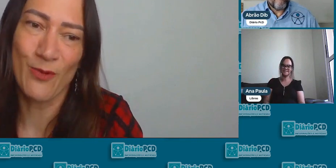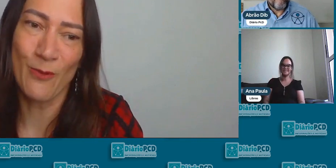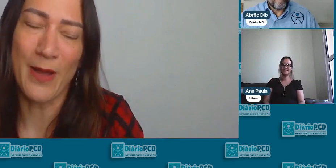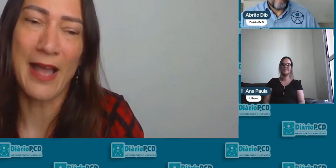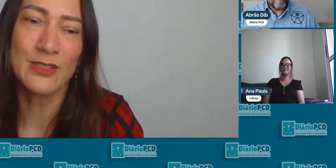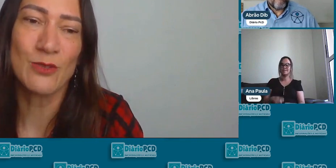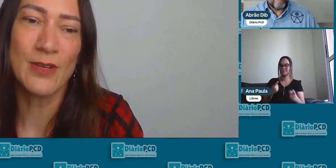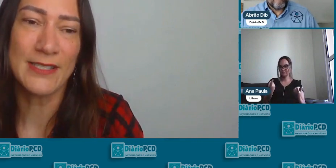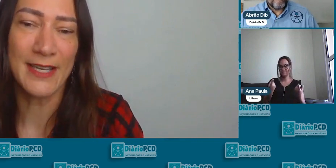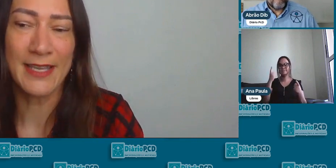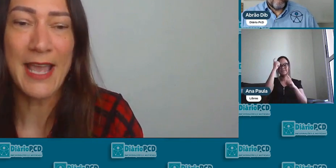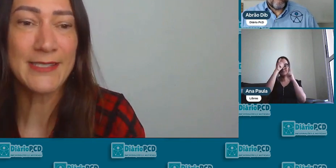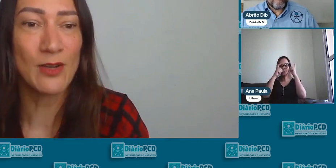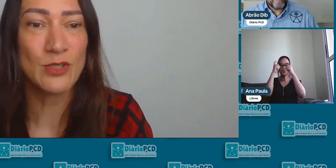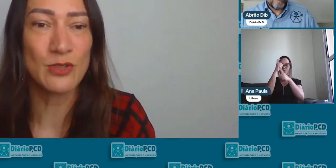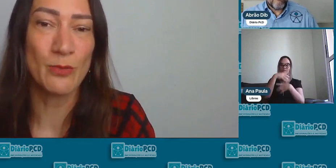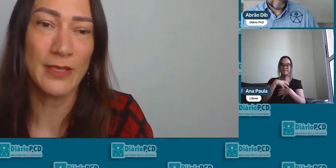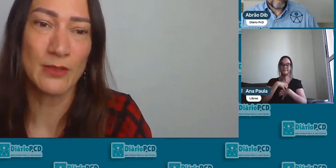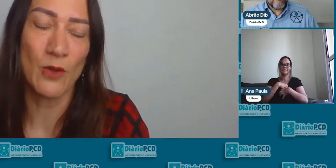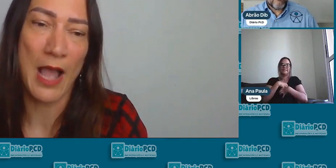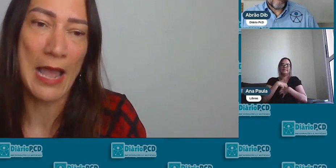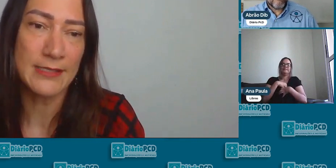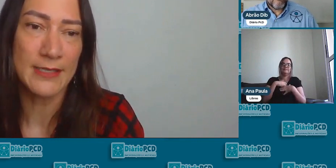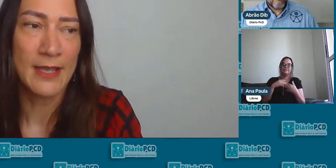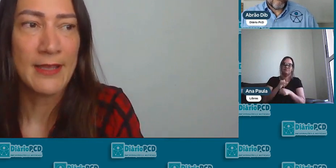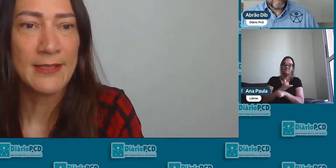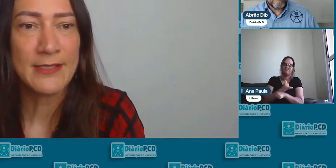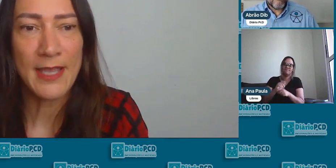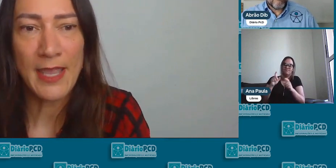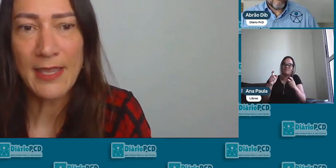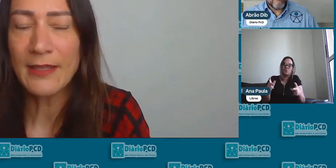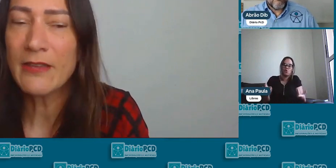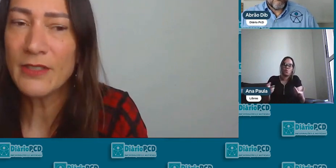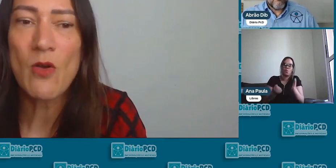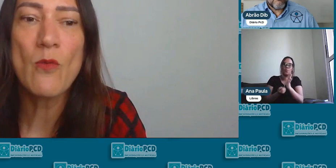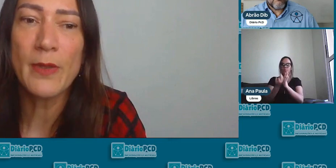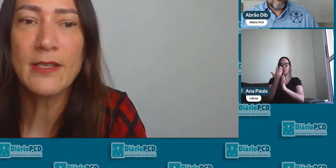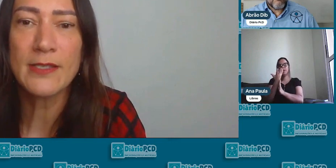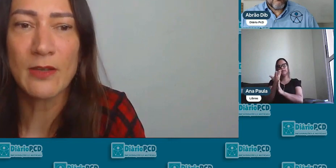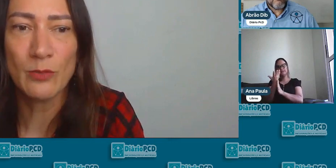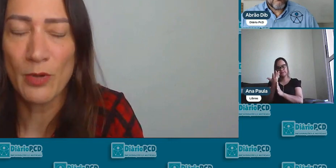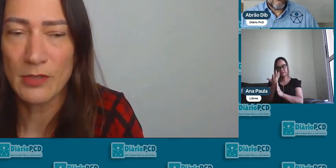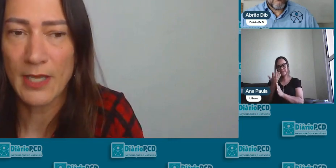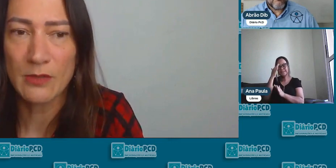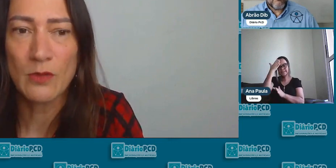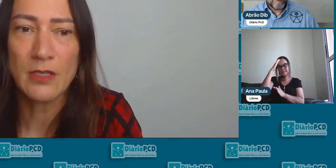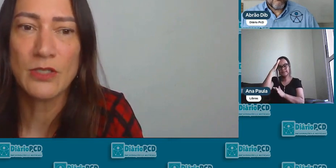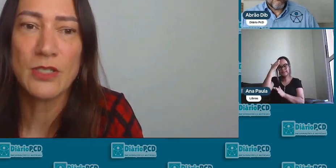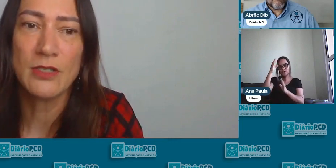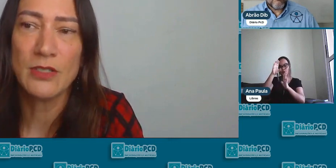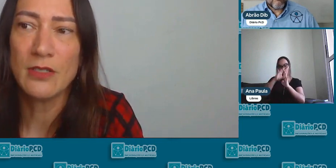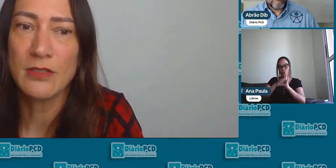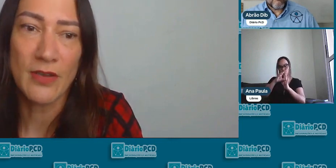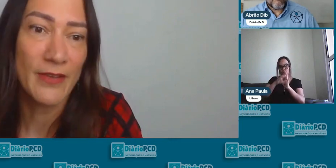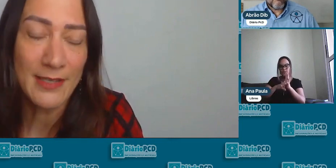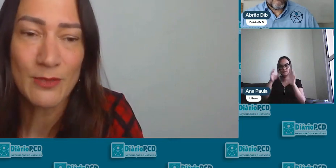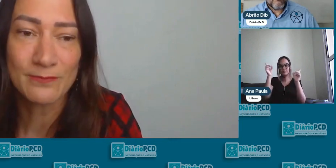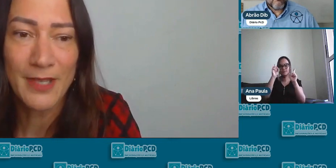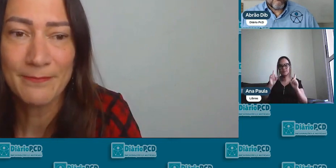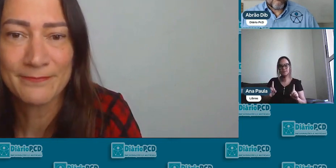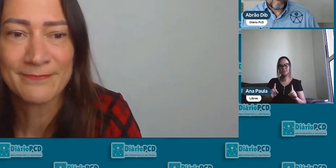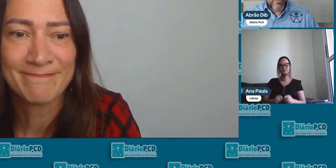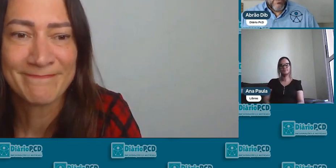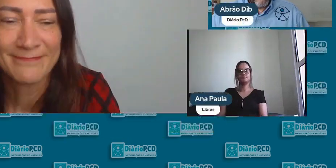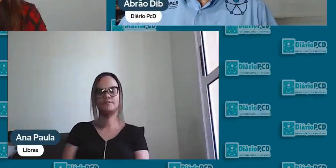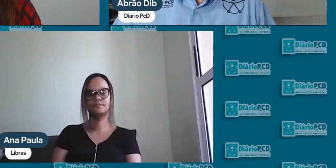bastante preocupados com essa criação de instrumentos locais sem a devida compreensão do processo ali de avaliação,